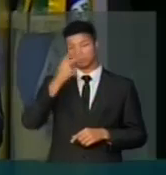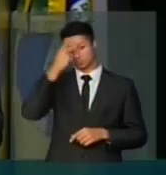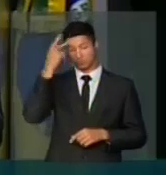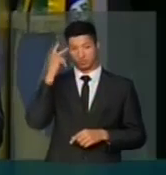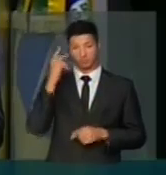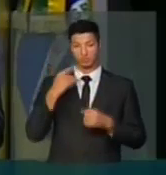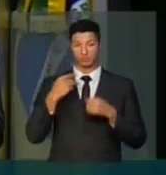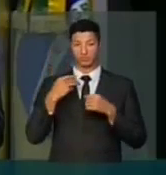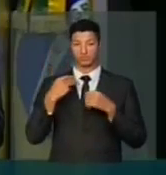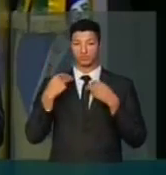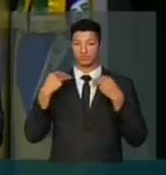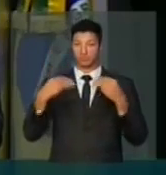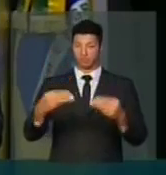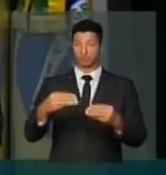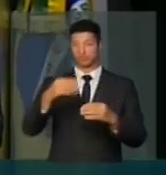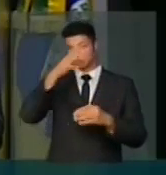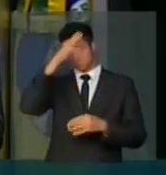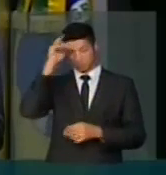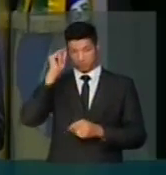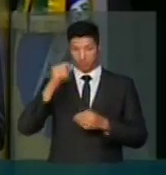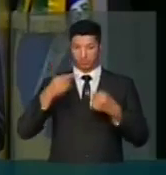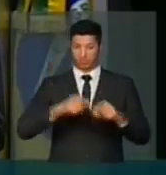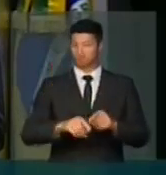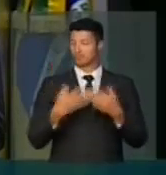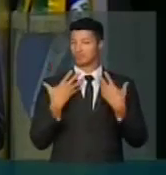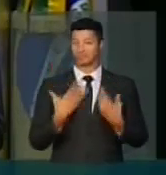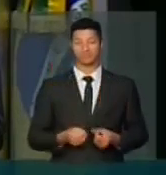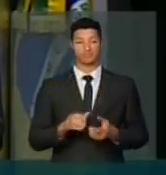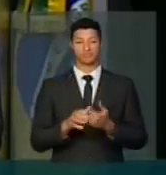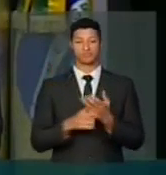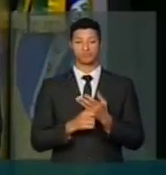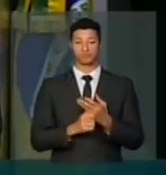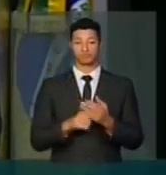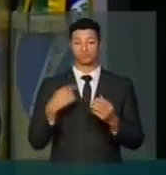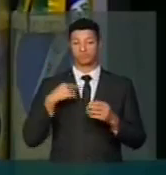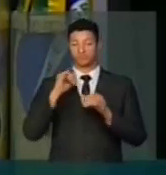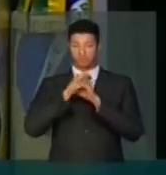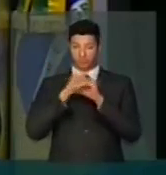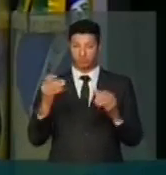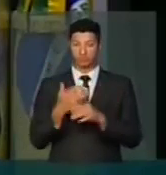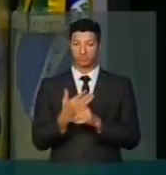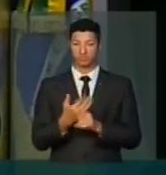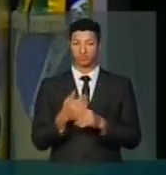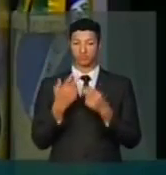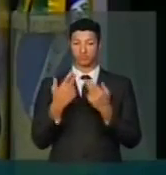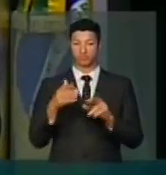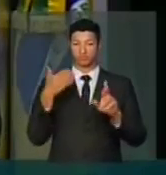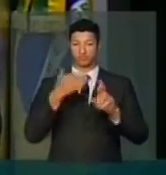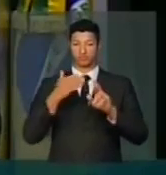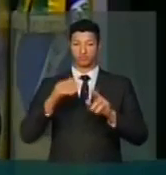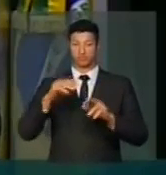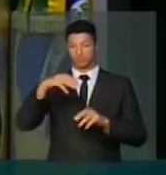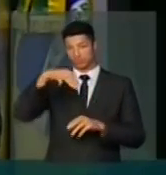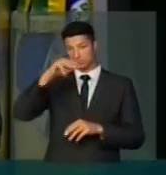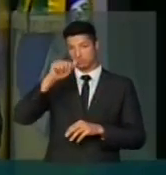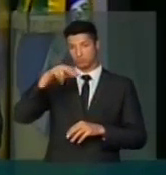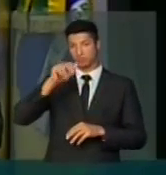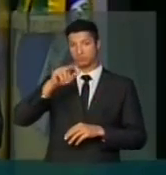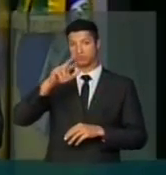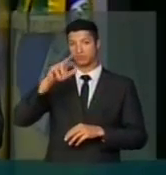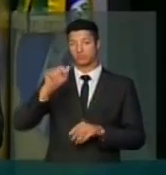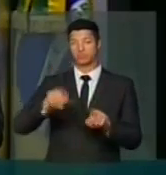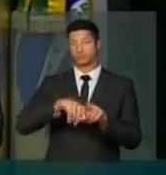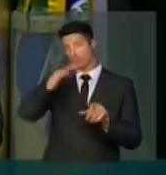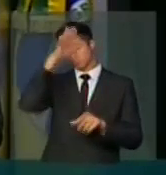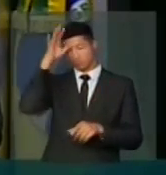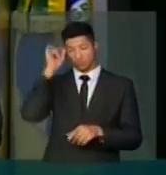na cidade de Manaus. Essa perseguição é inaceitável e estou aqui para denunciá-la como representante dos manauaras e dos